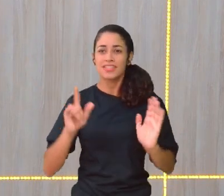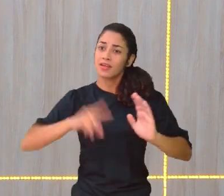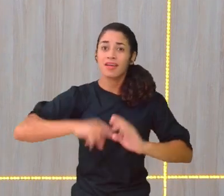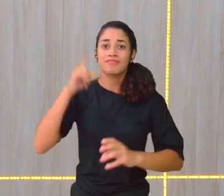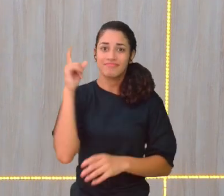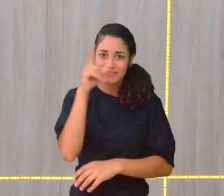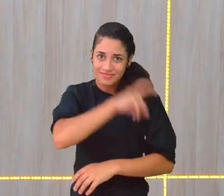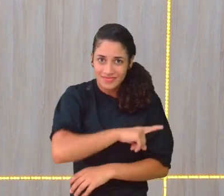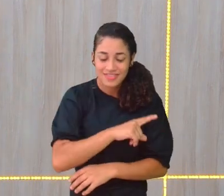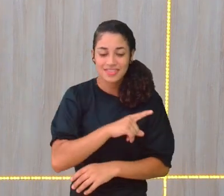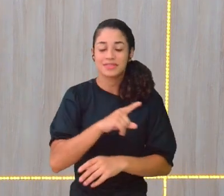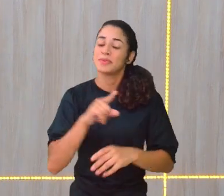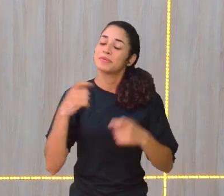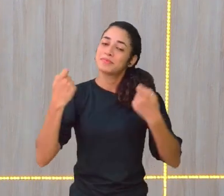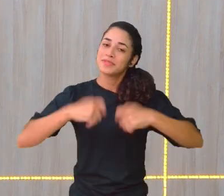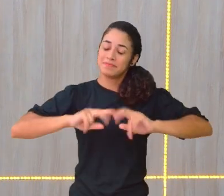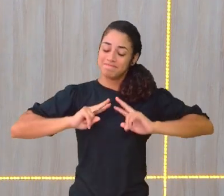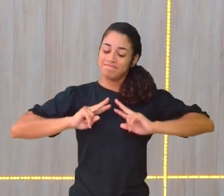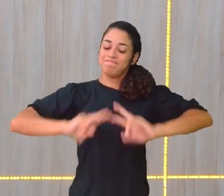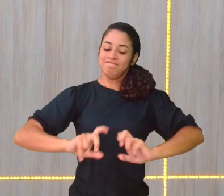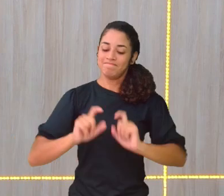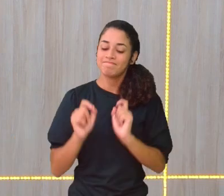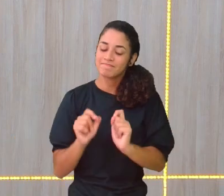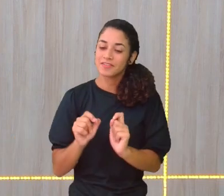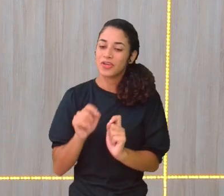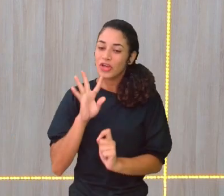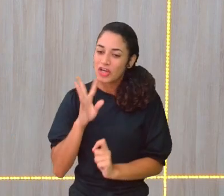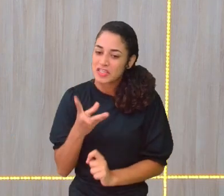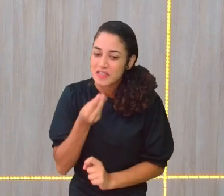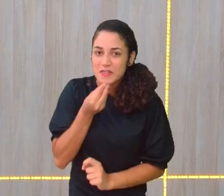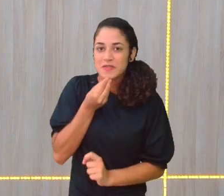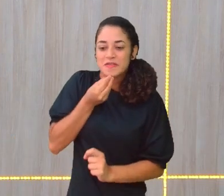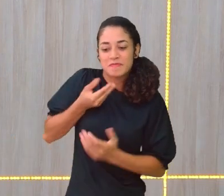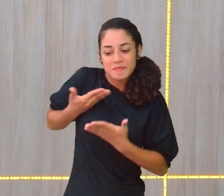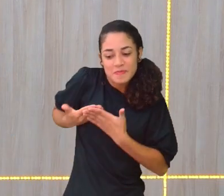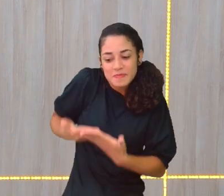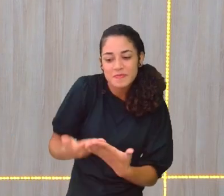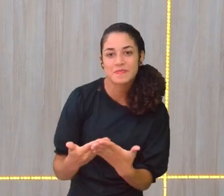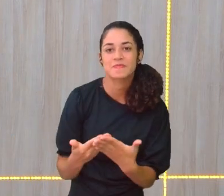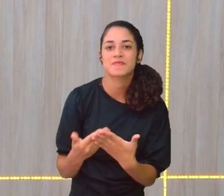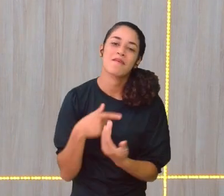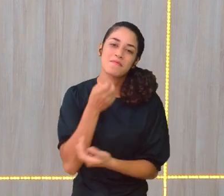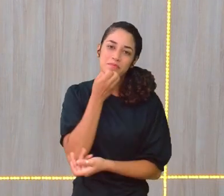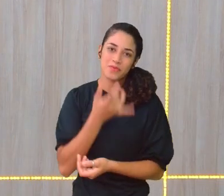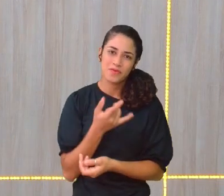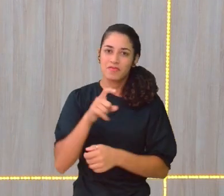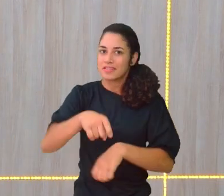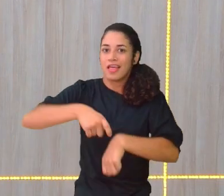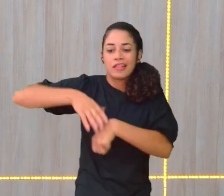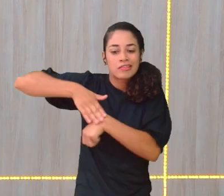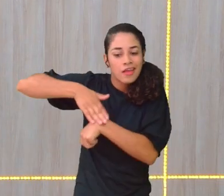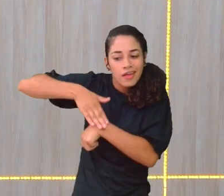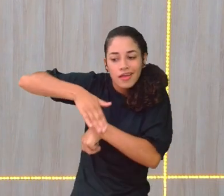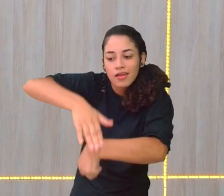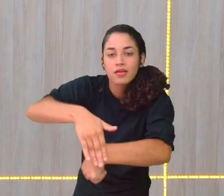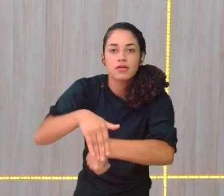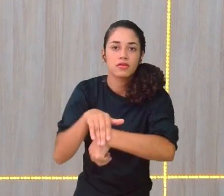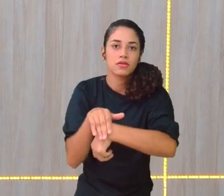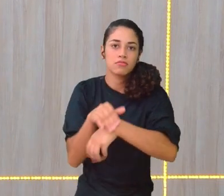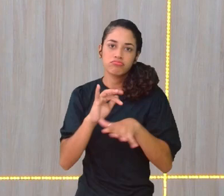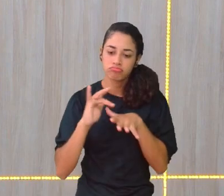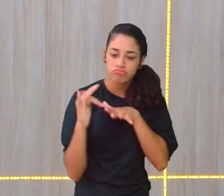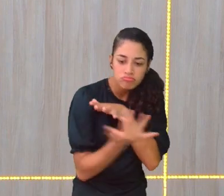mais conhecimento, não é? Vocês estão o tempo todo nas redes sociais e aí vocês vivenciam a